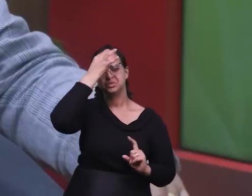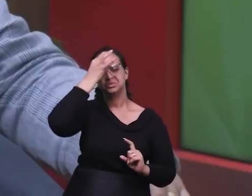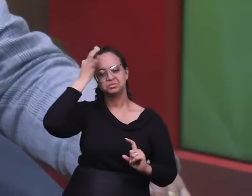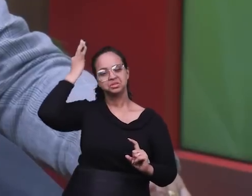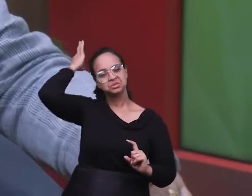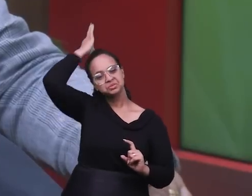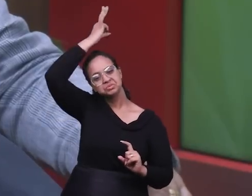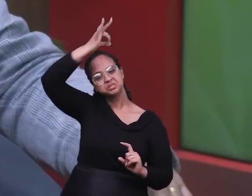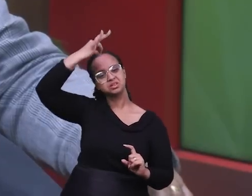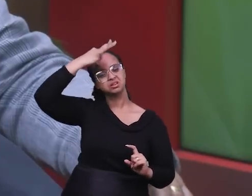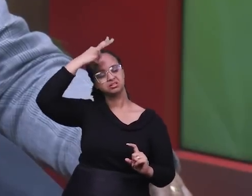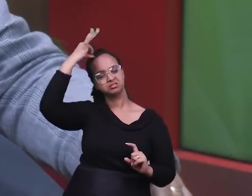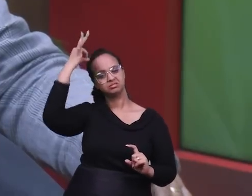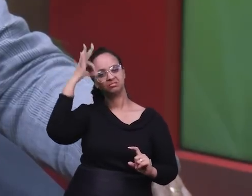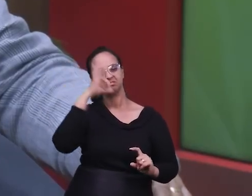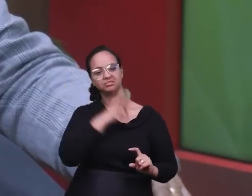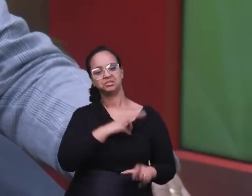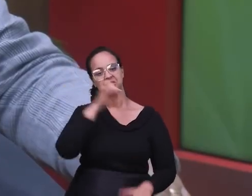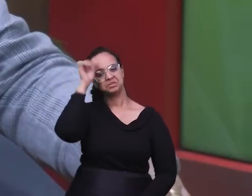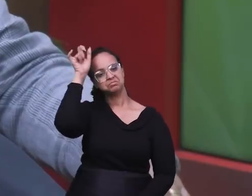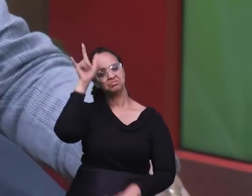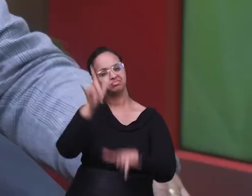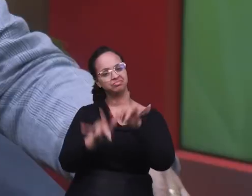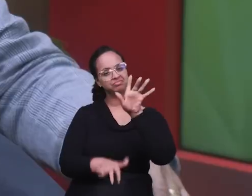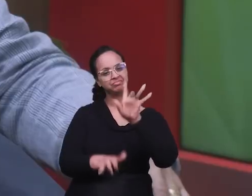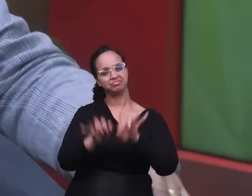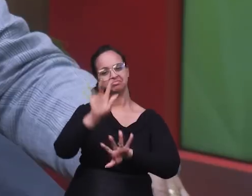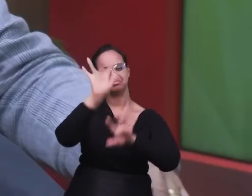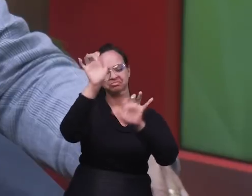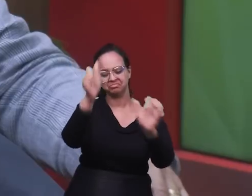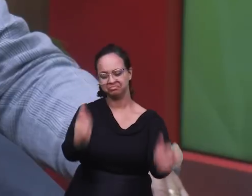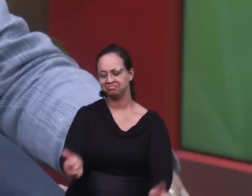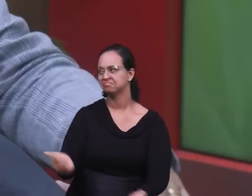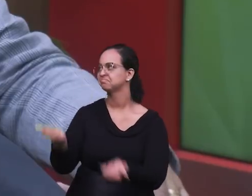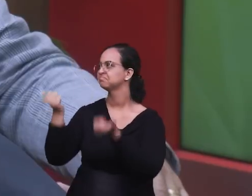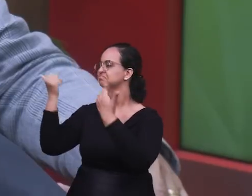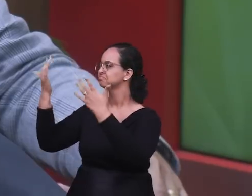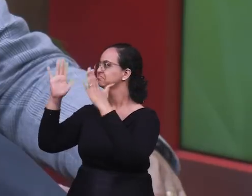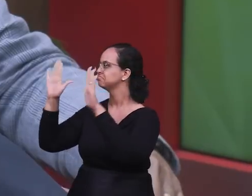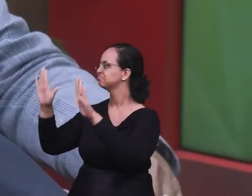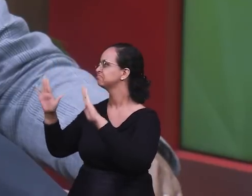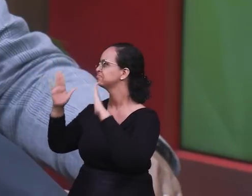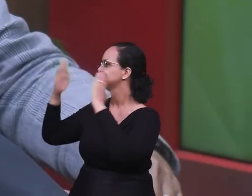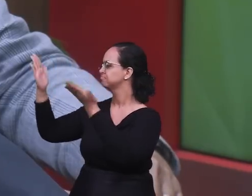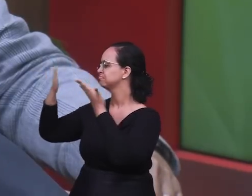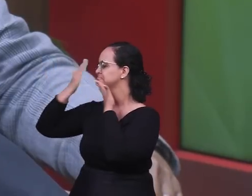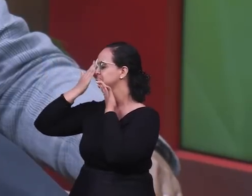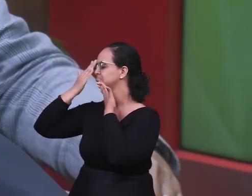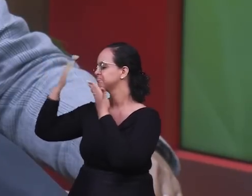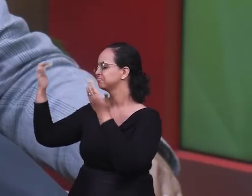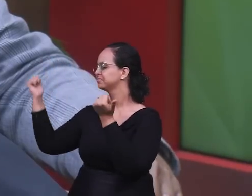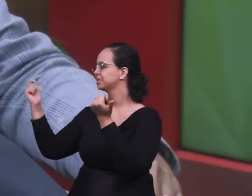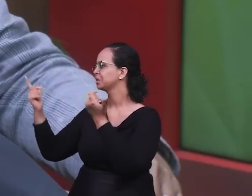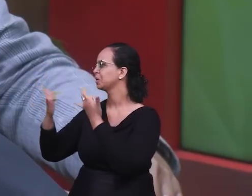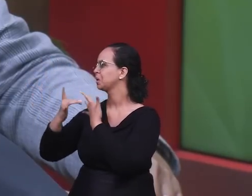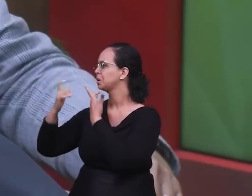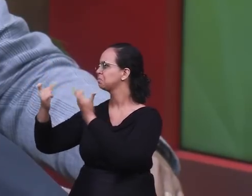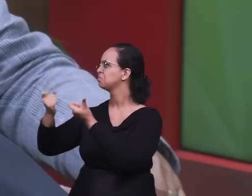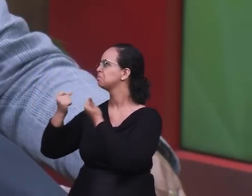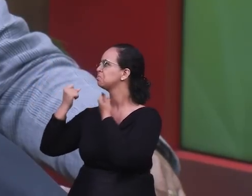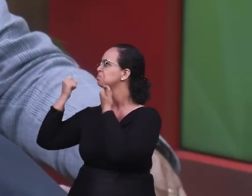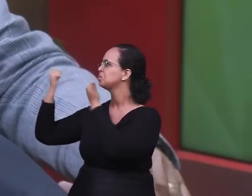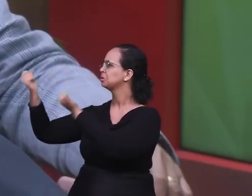Santo sobre o homem. A este Senhor toda a honra, Glória a Deus. toda a glória, todo o